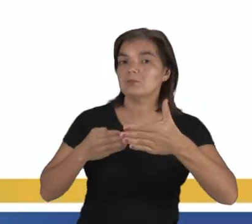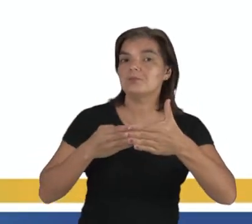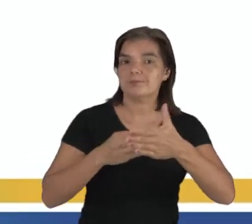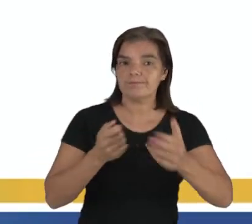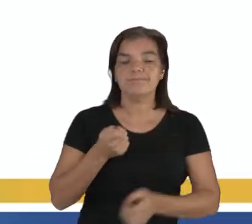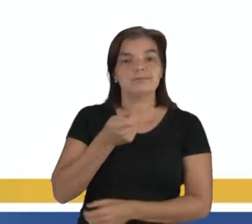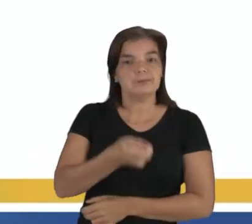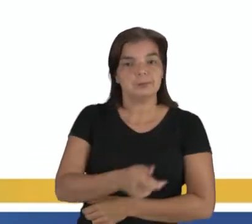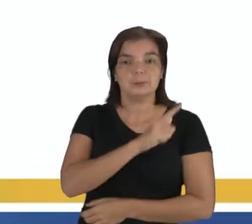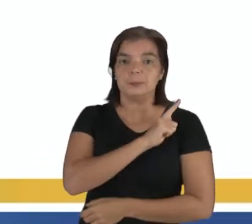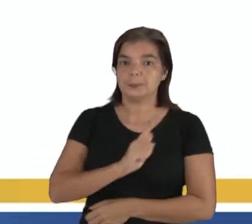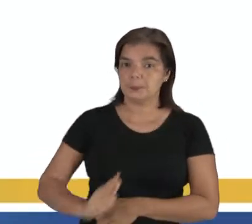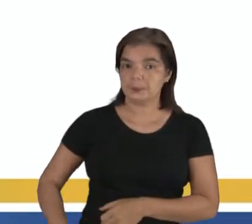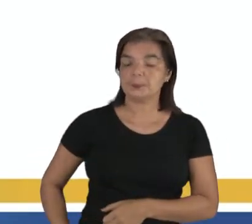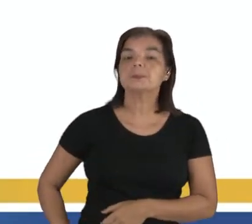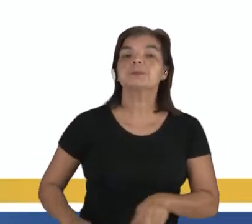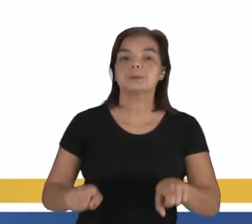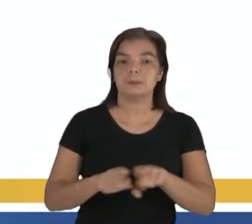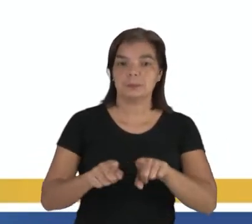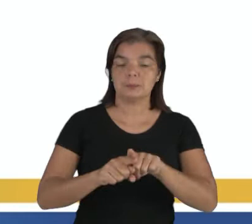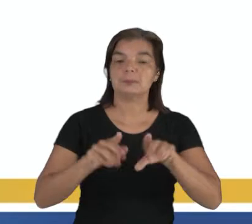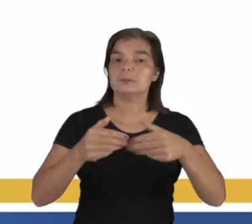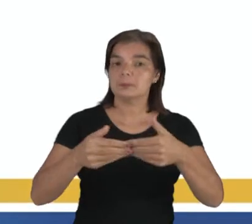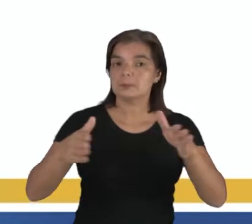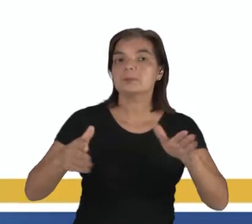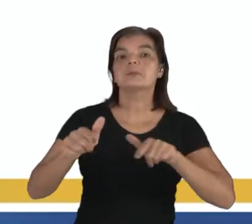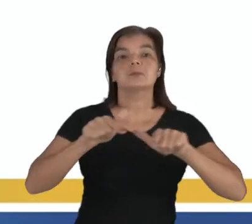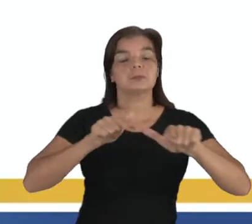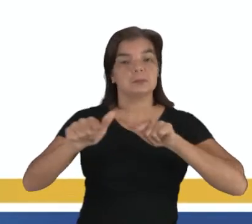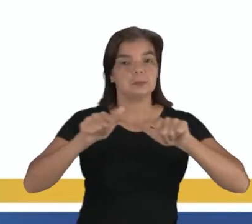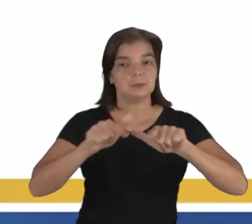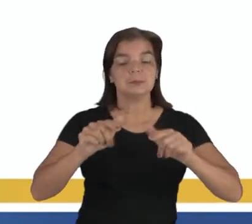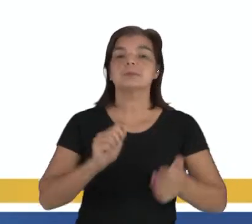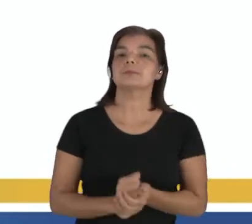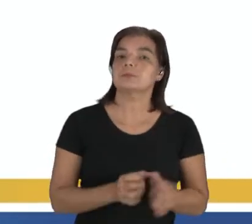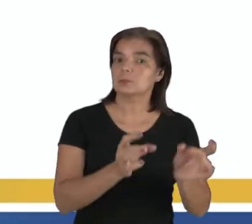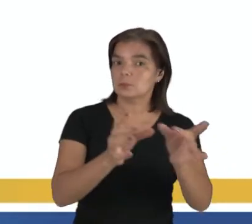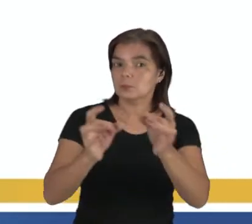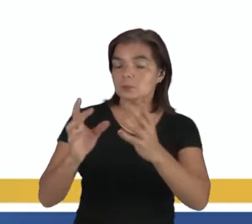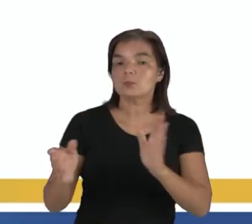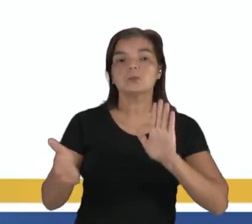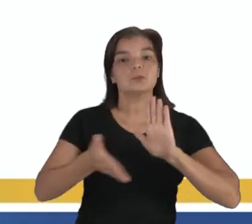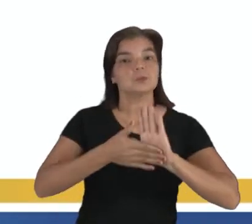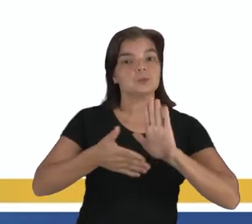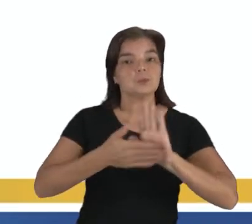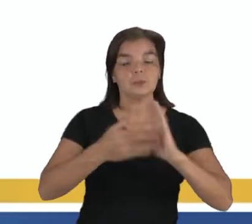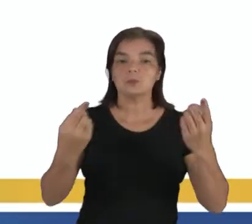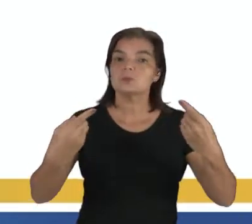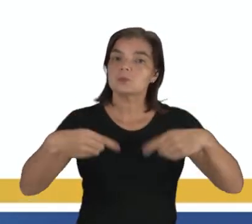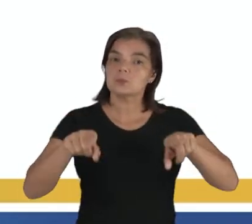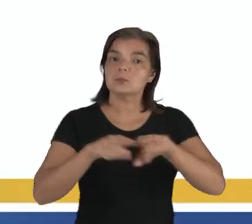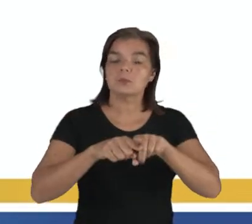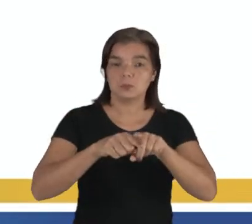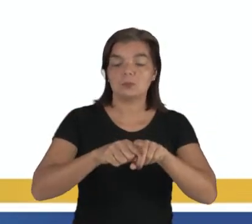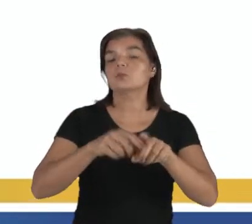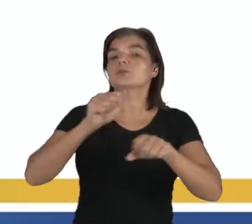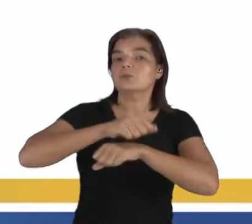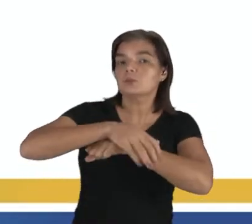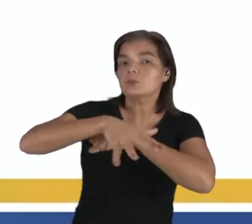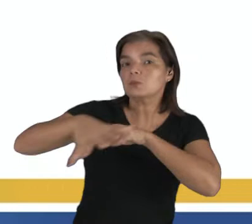limitações impostas pelo governo ao funcionamento das atividades produtivas com o propósito de conter a propagação